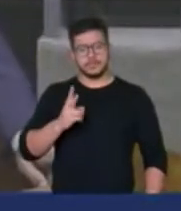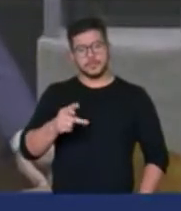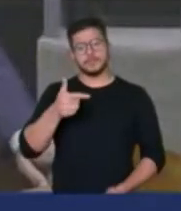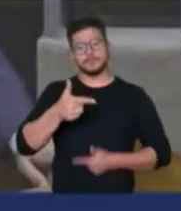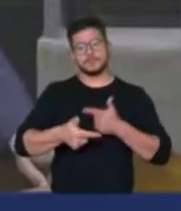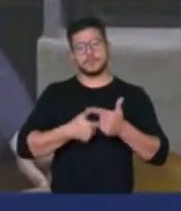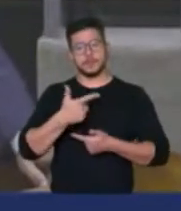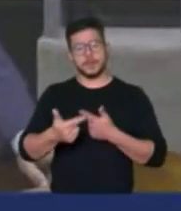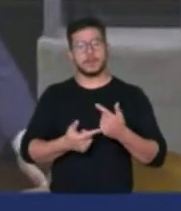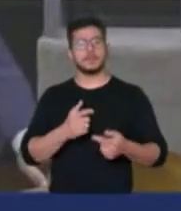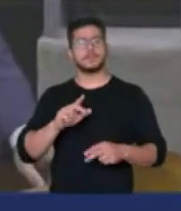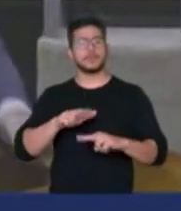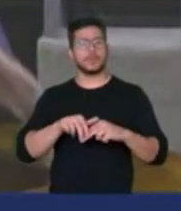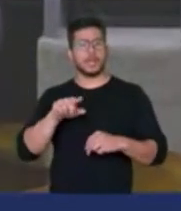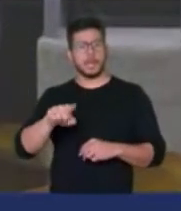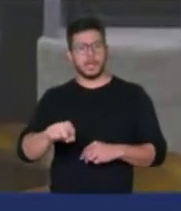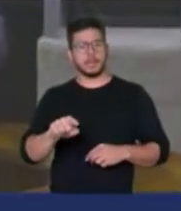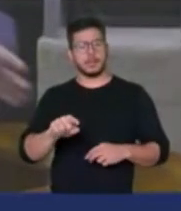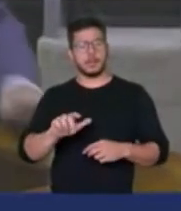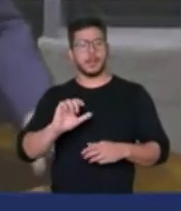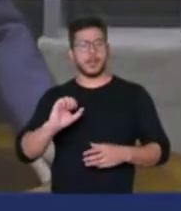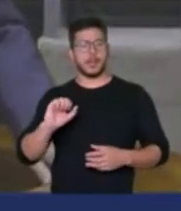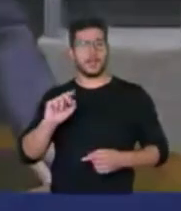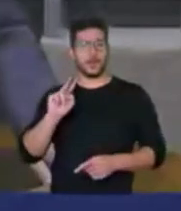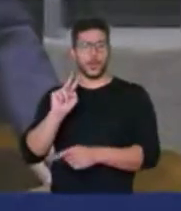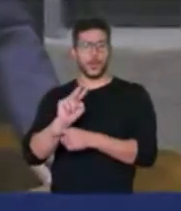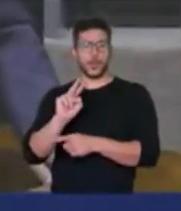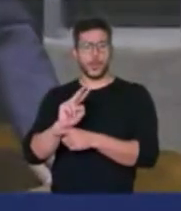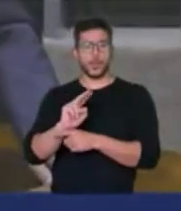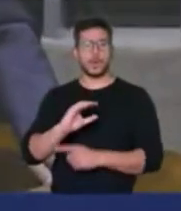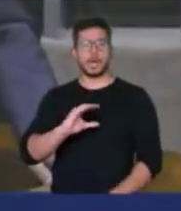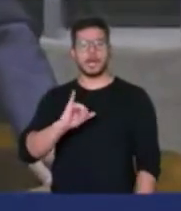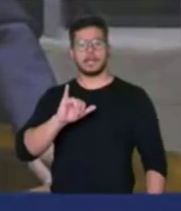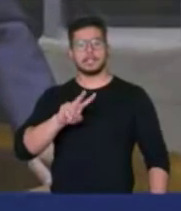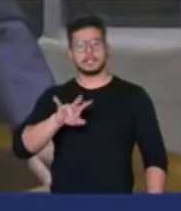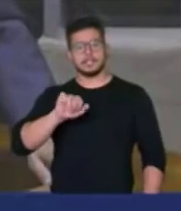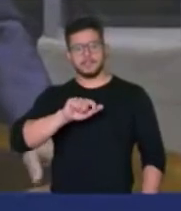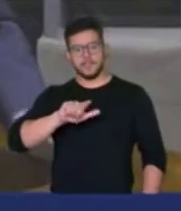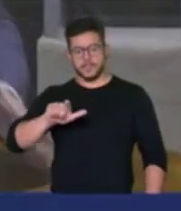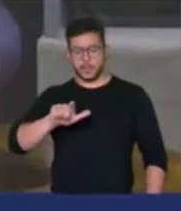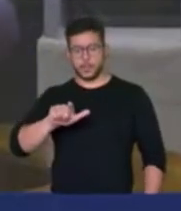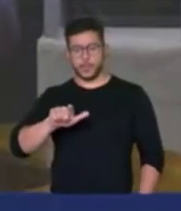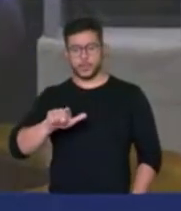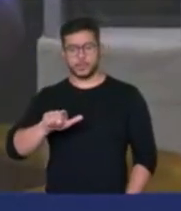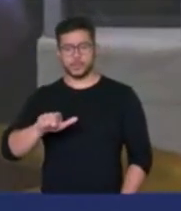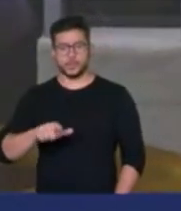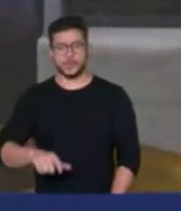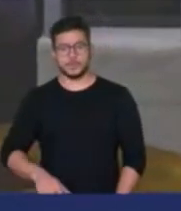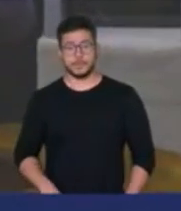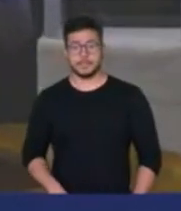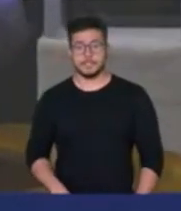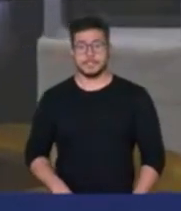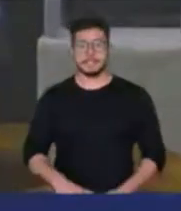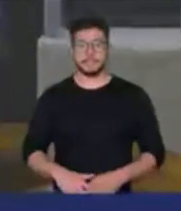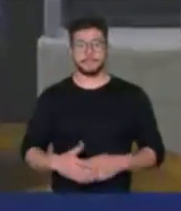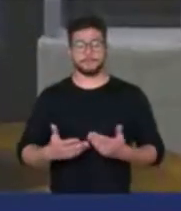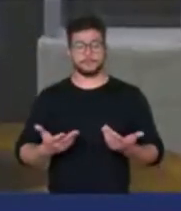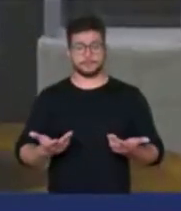guarda civil, da Guarda Civil de Foz do Iguaçu Municipal, onde hoje eu quero